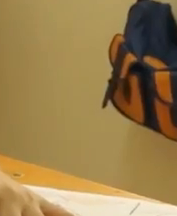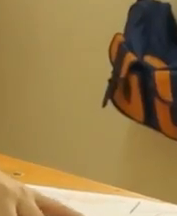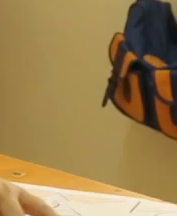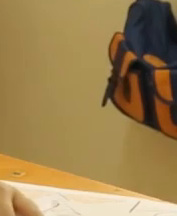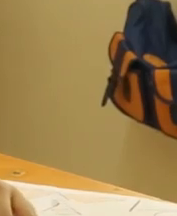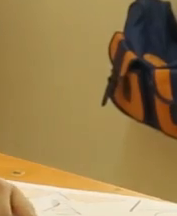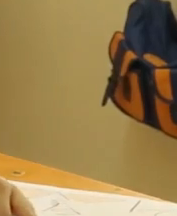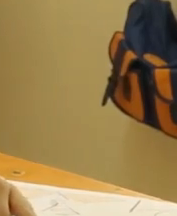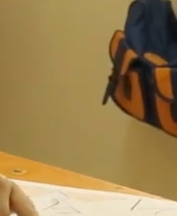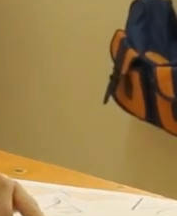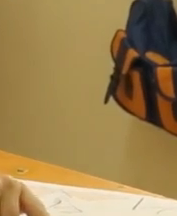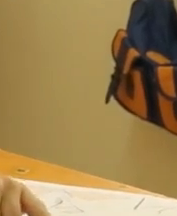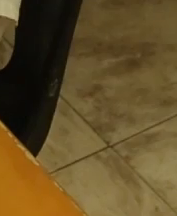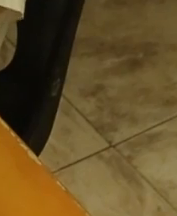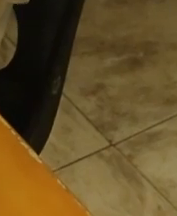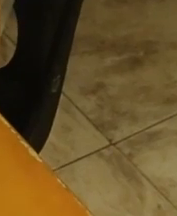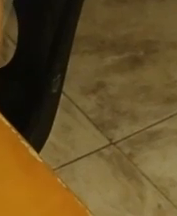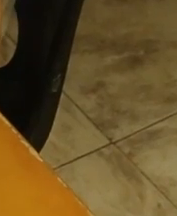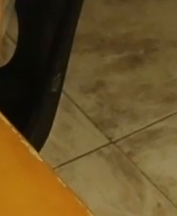ele.